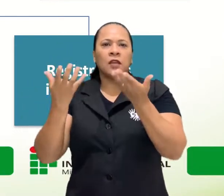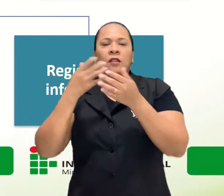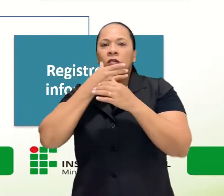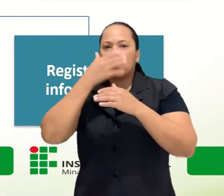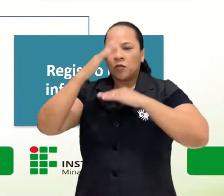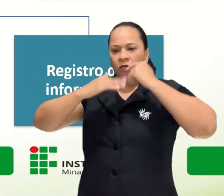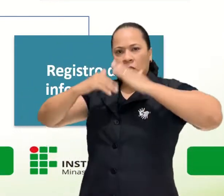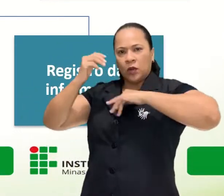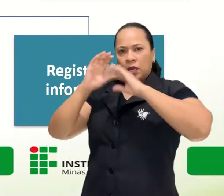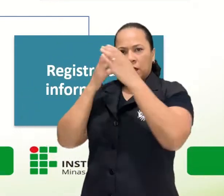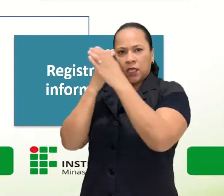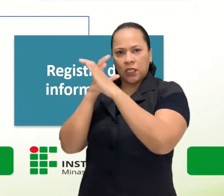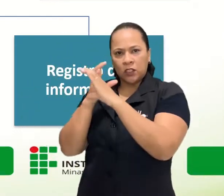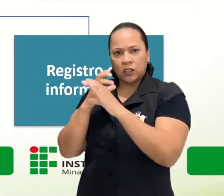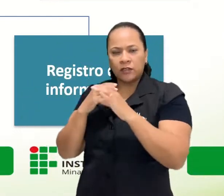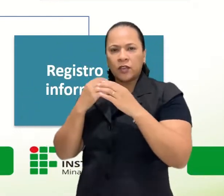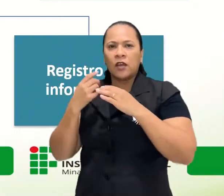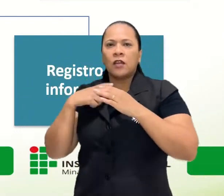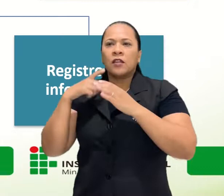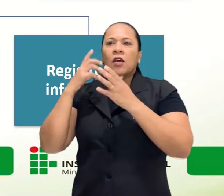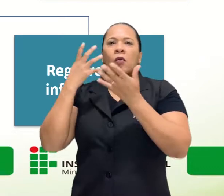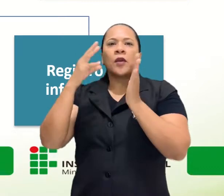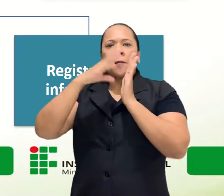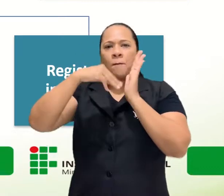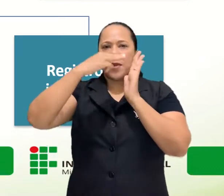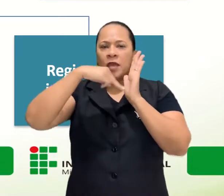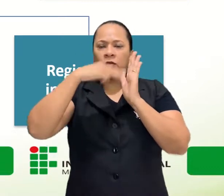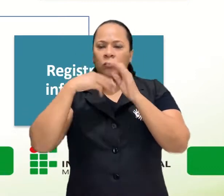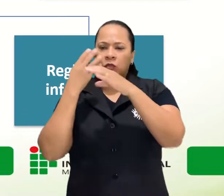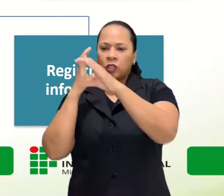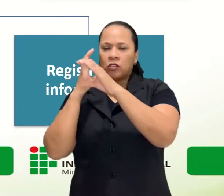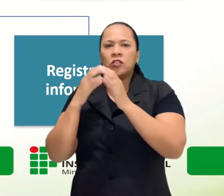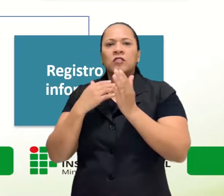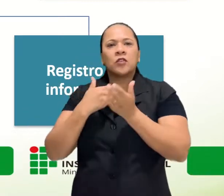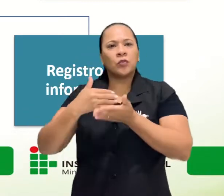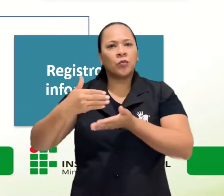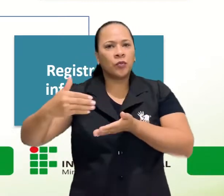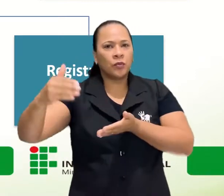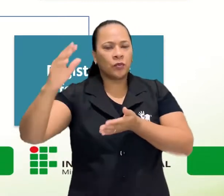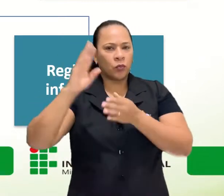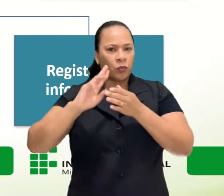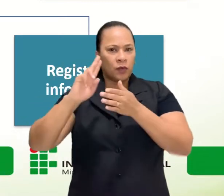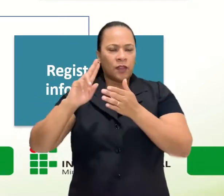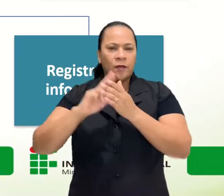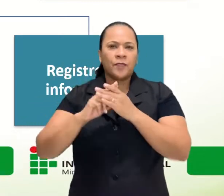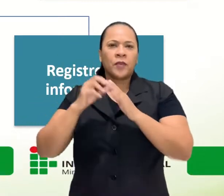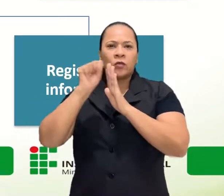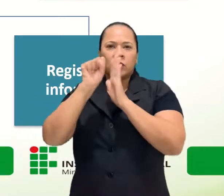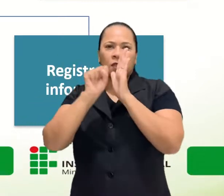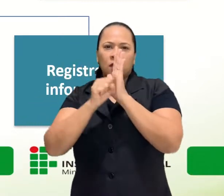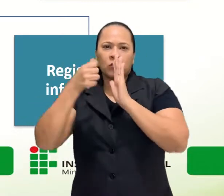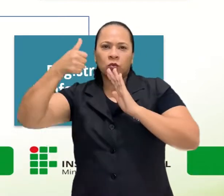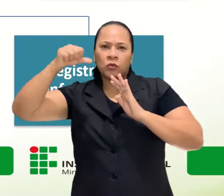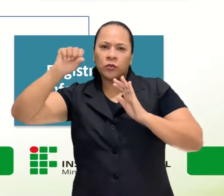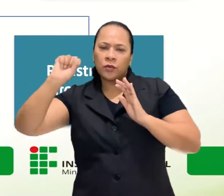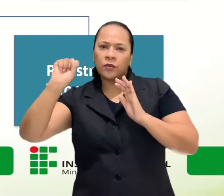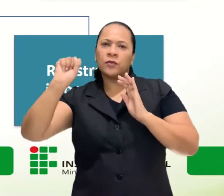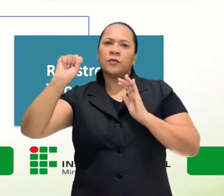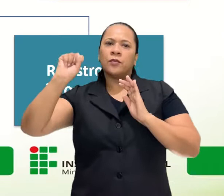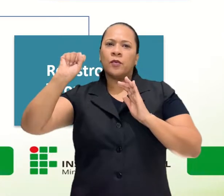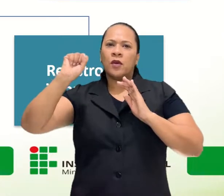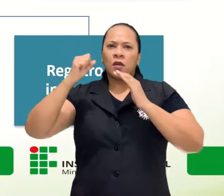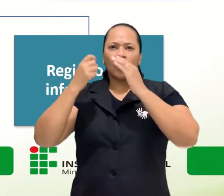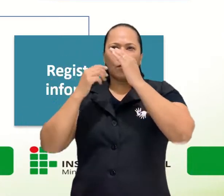os cientistas passaram a adotar o método científico nos seus estudos. No século XVIII, houve um